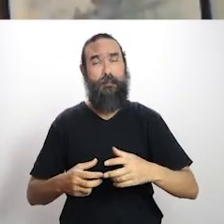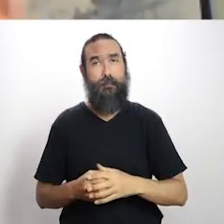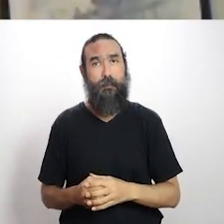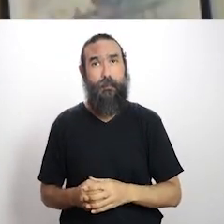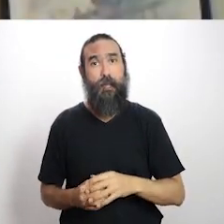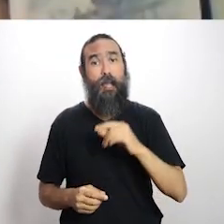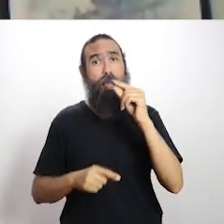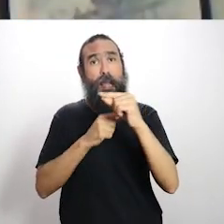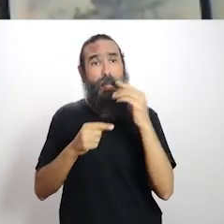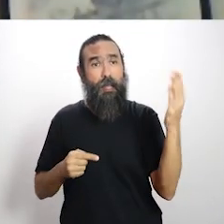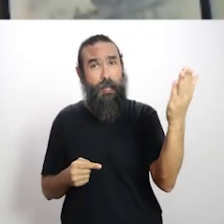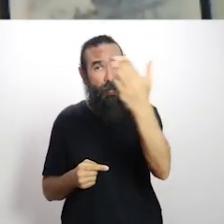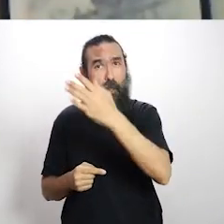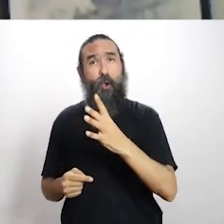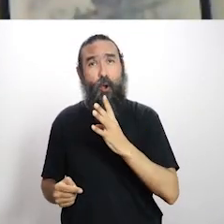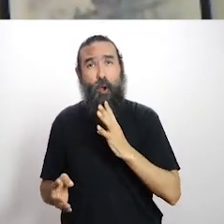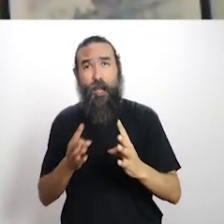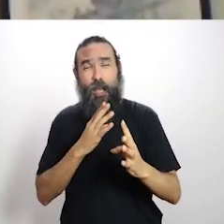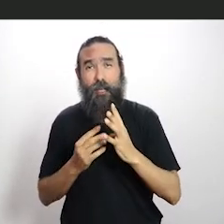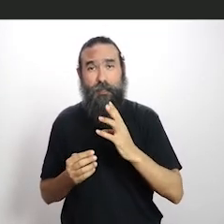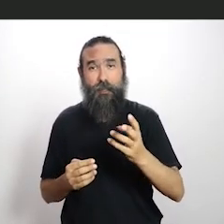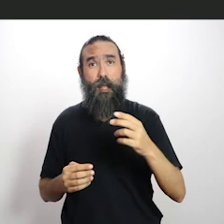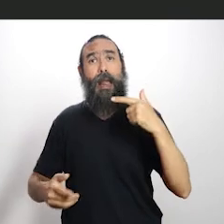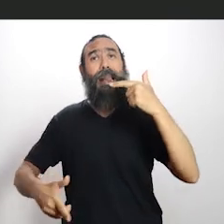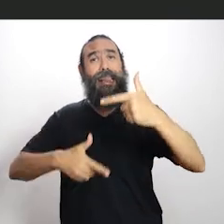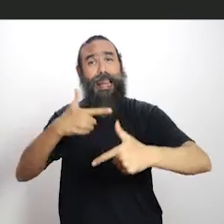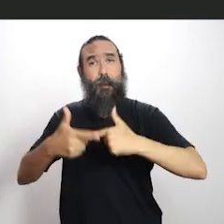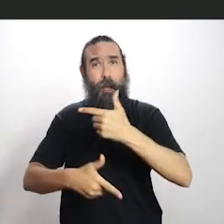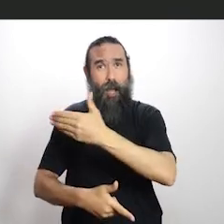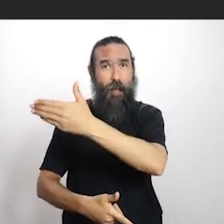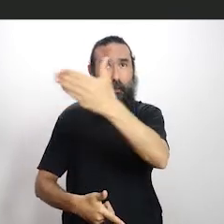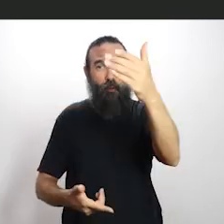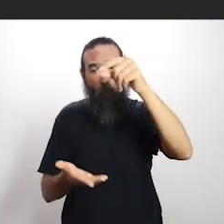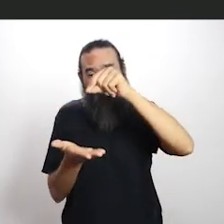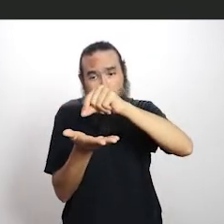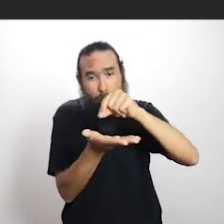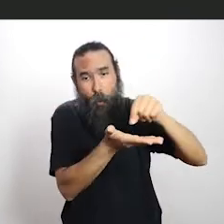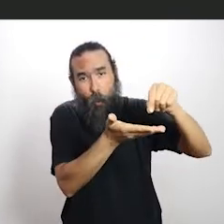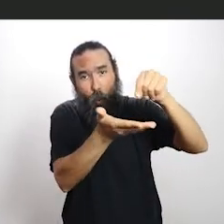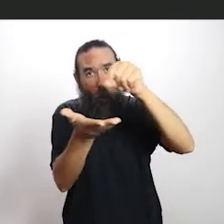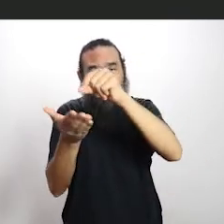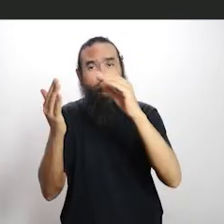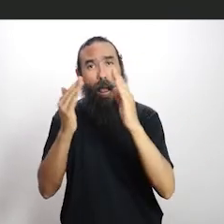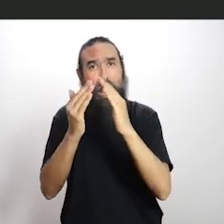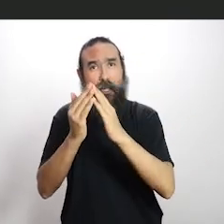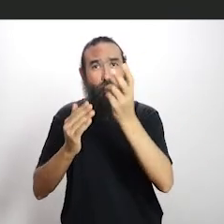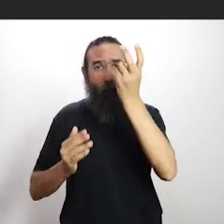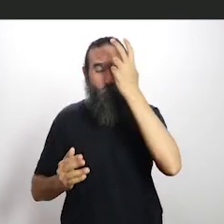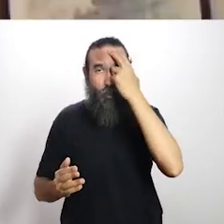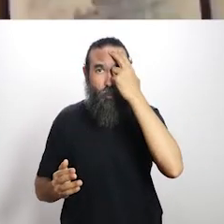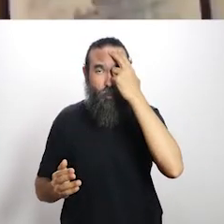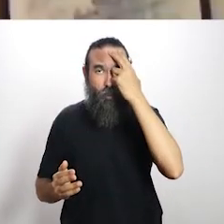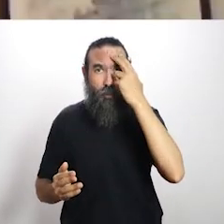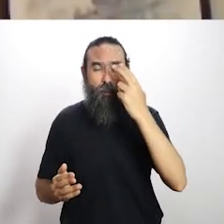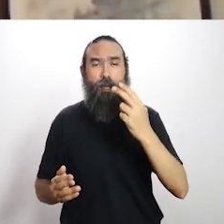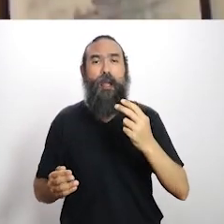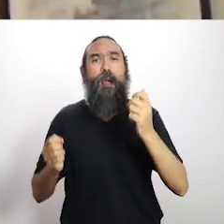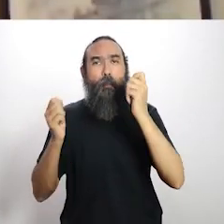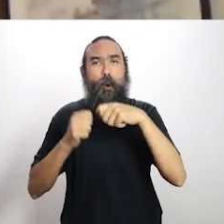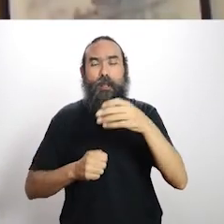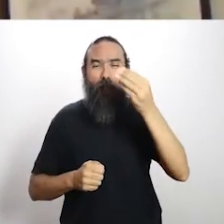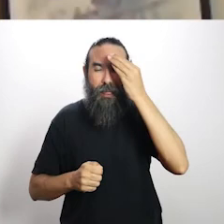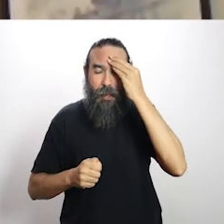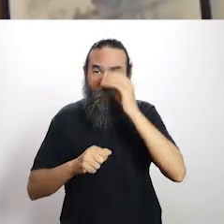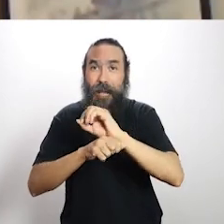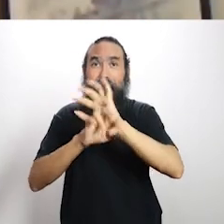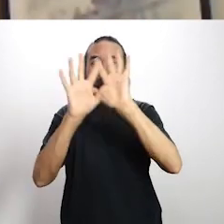entrou muito na lógica da cultura viva não percebeu tanto como que é o conceito